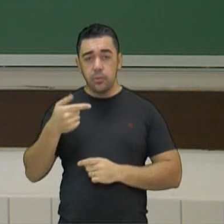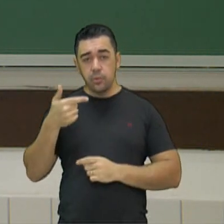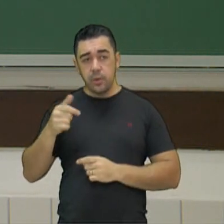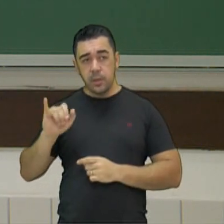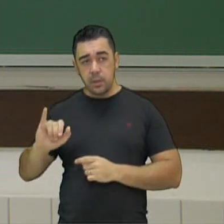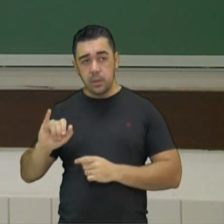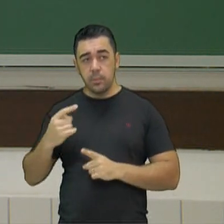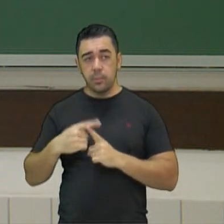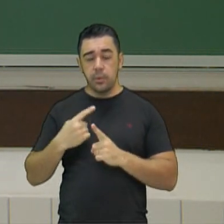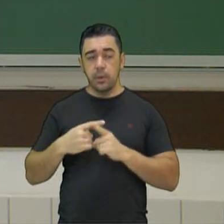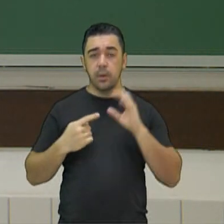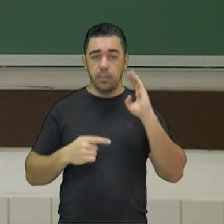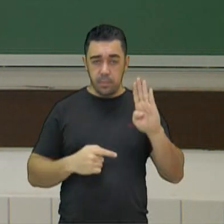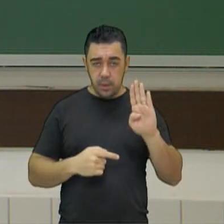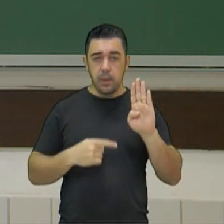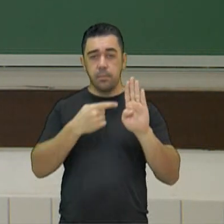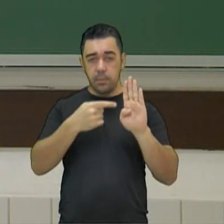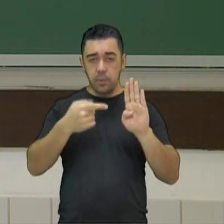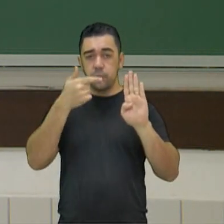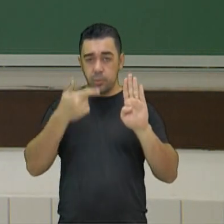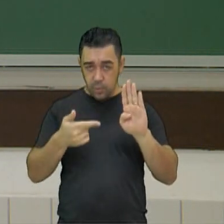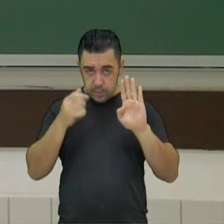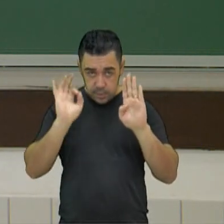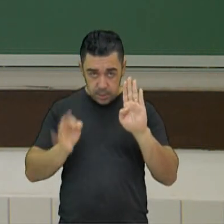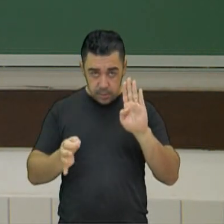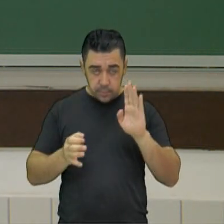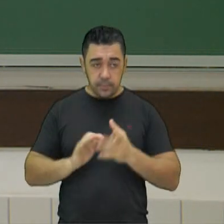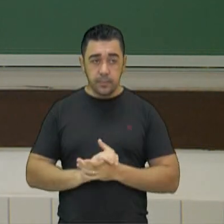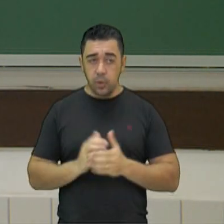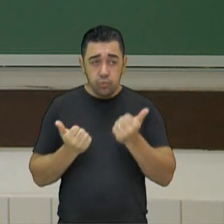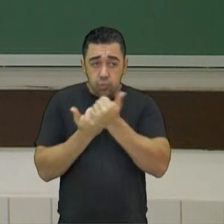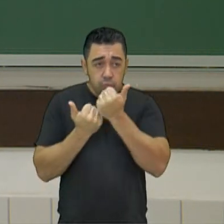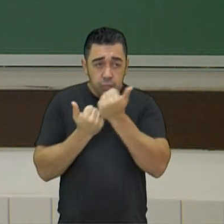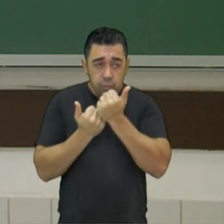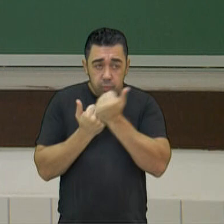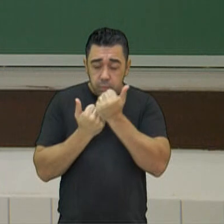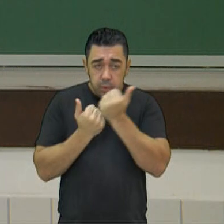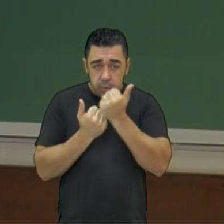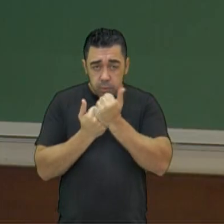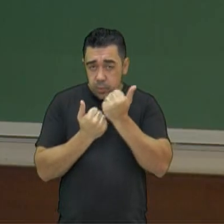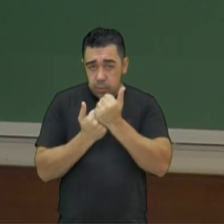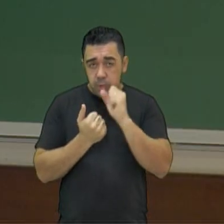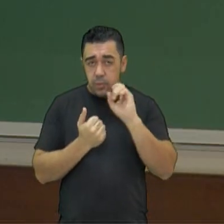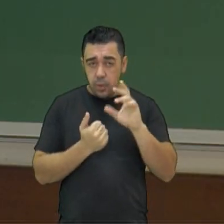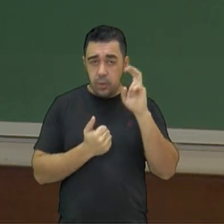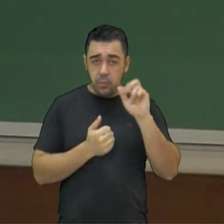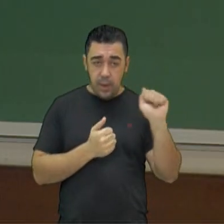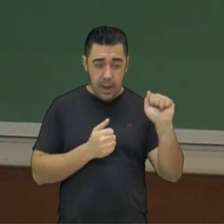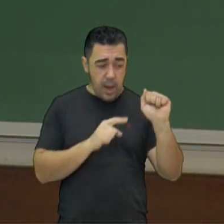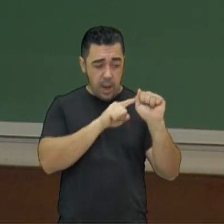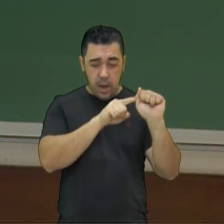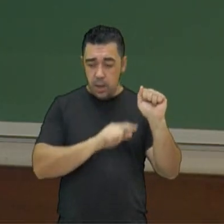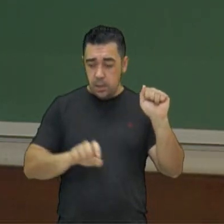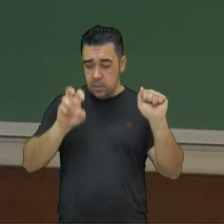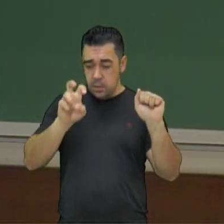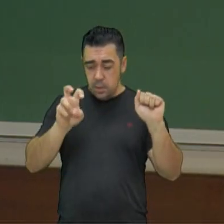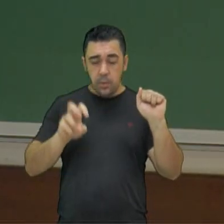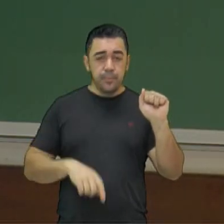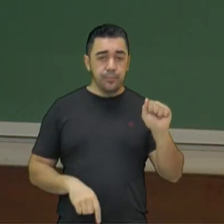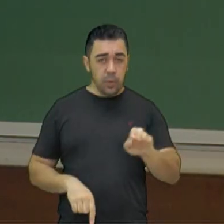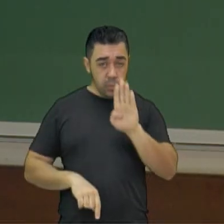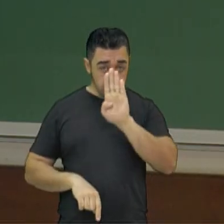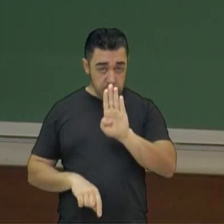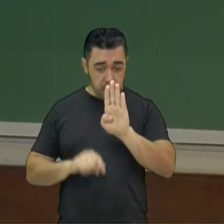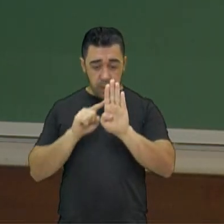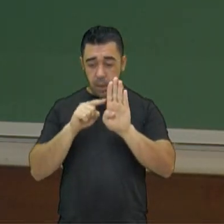Porque o B vale menos 2. Tá? Então, eu só substituí. No lugar do A eu coloquei 5, no lugar do B eu